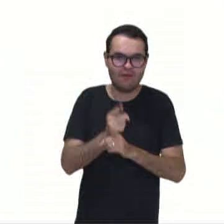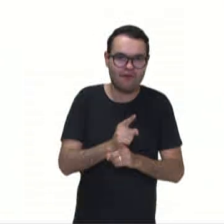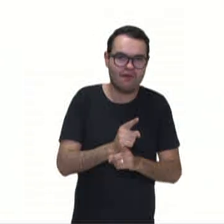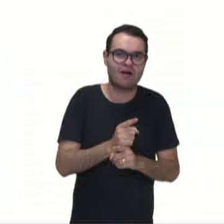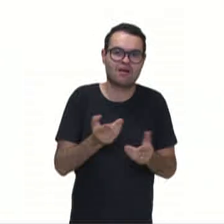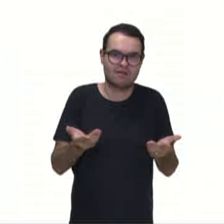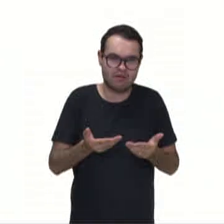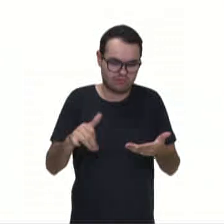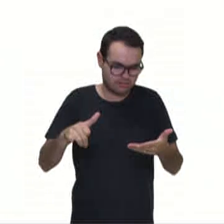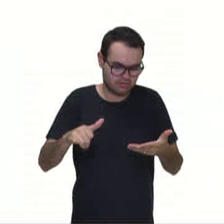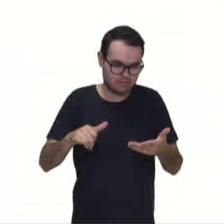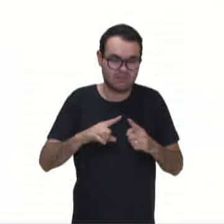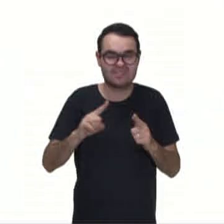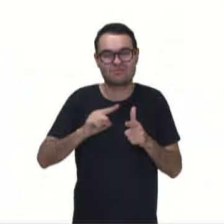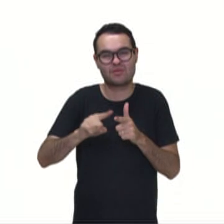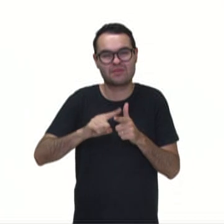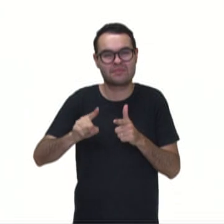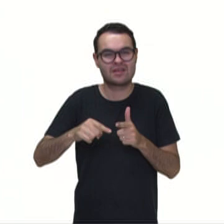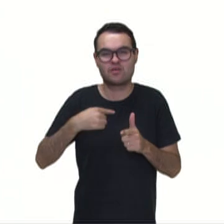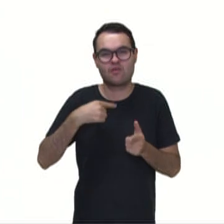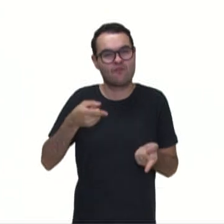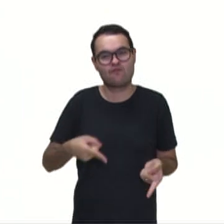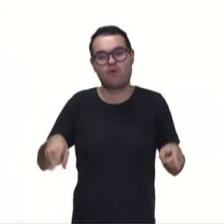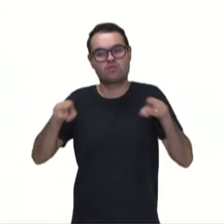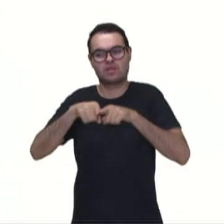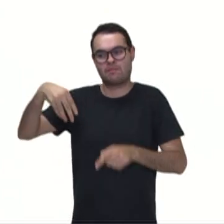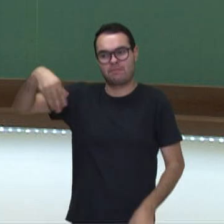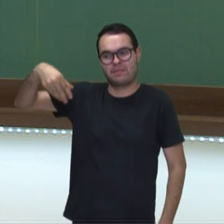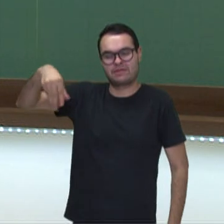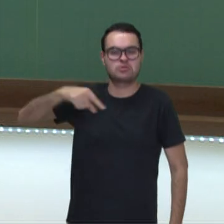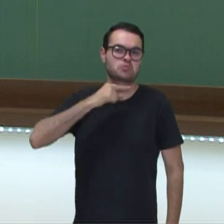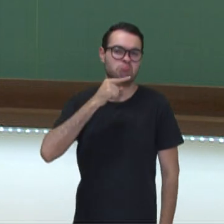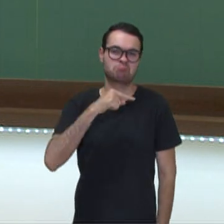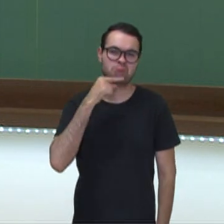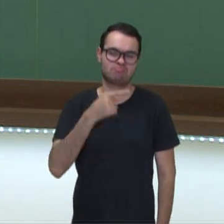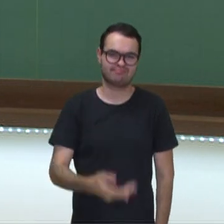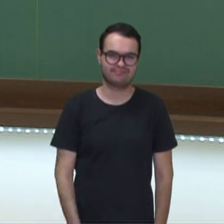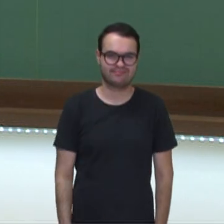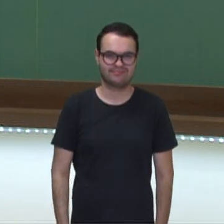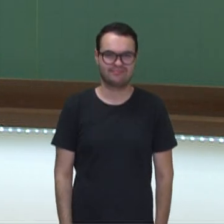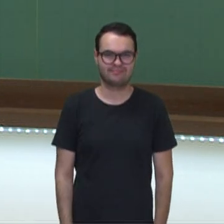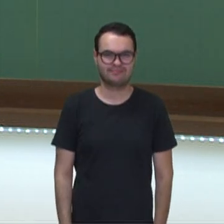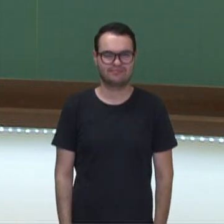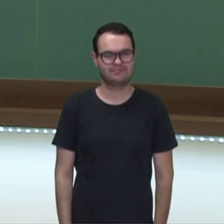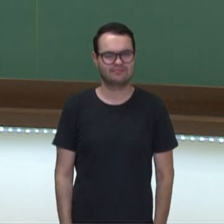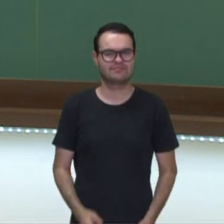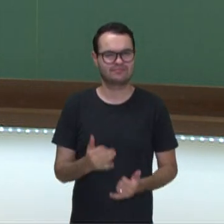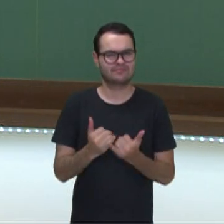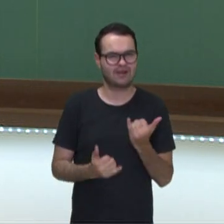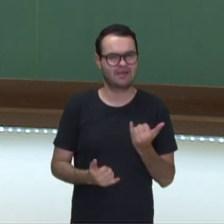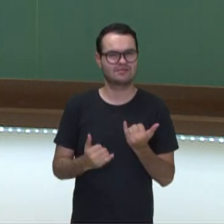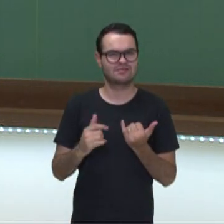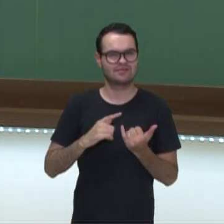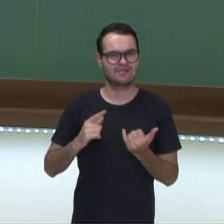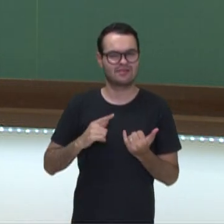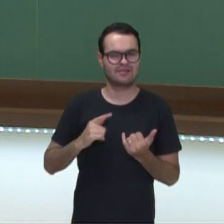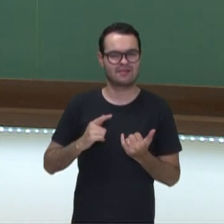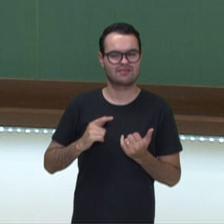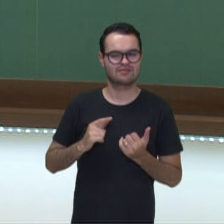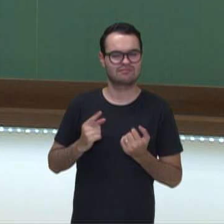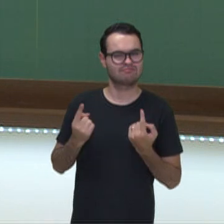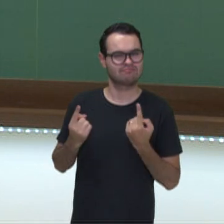que agora não consigo botar a campainha de volta. Observem o tom jocoso, né? Cheio de galhofa,